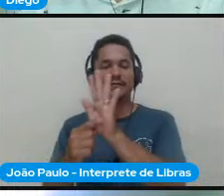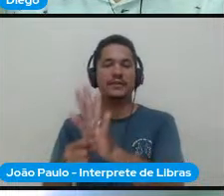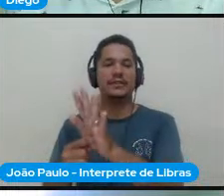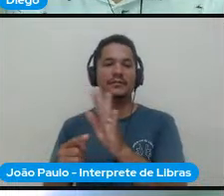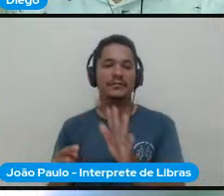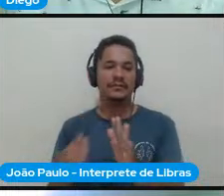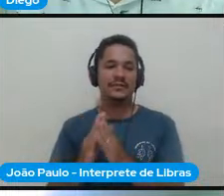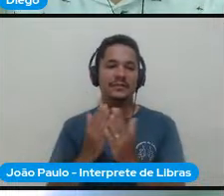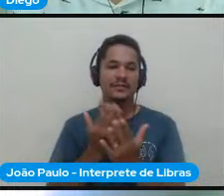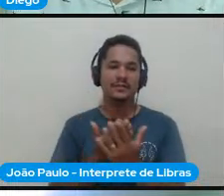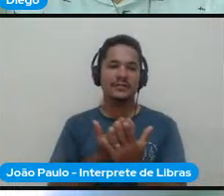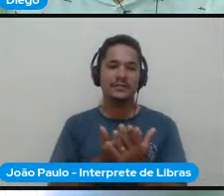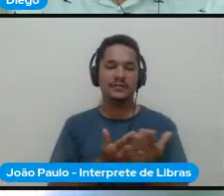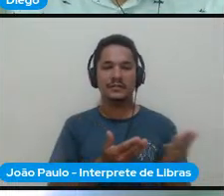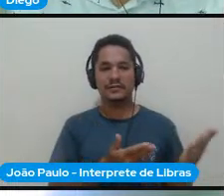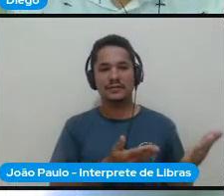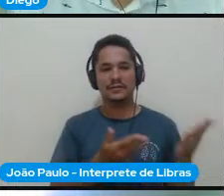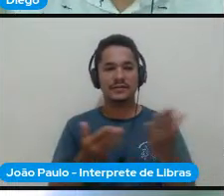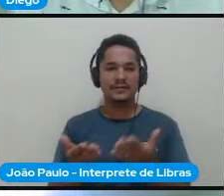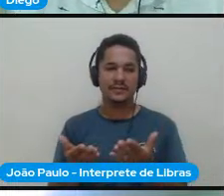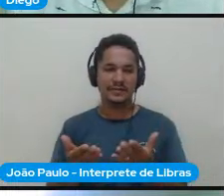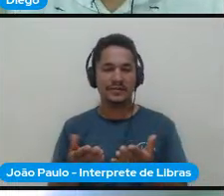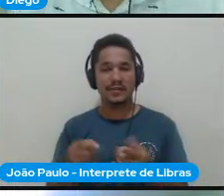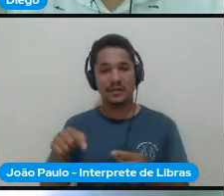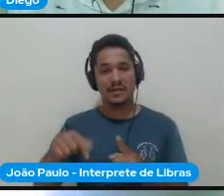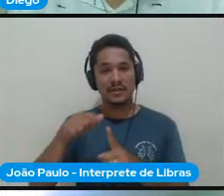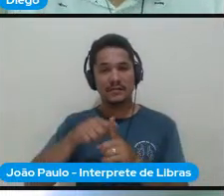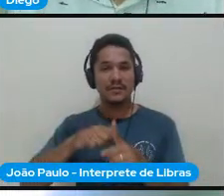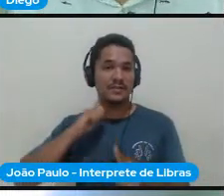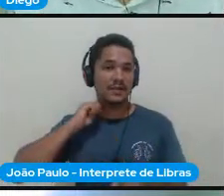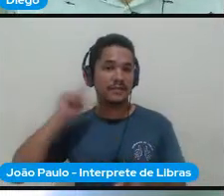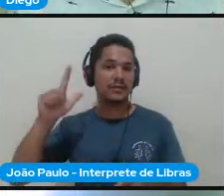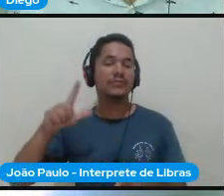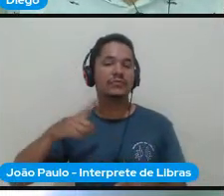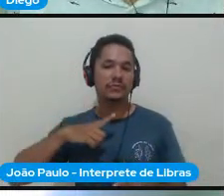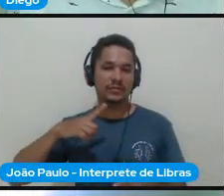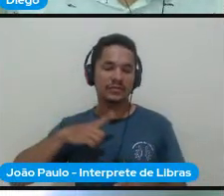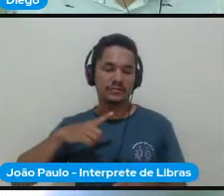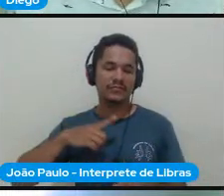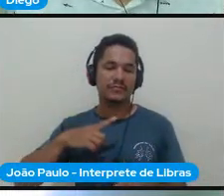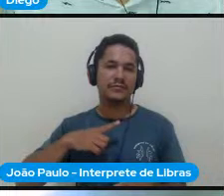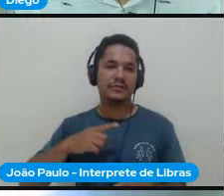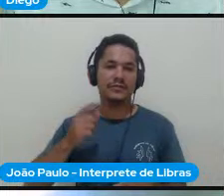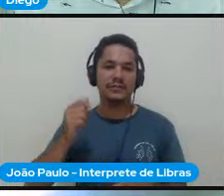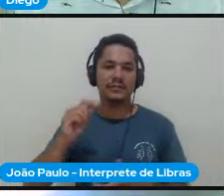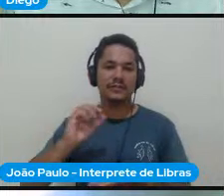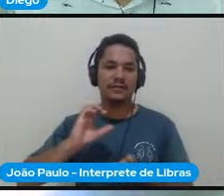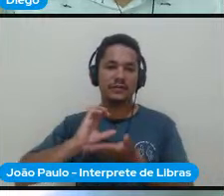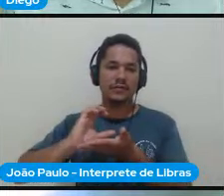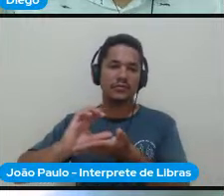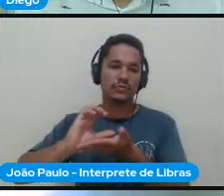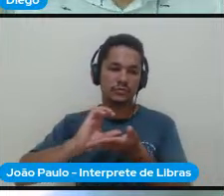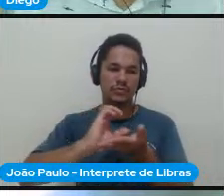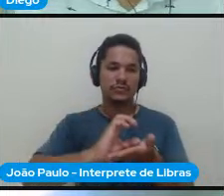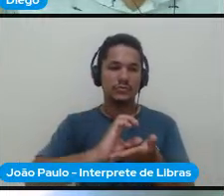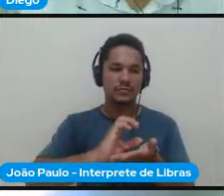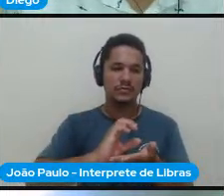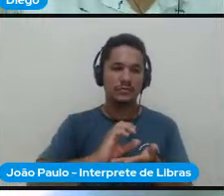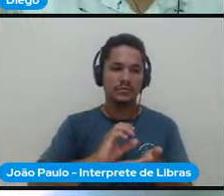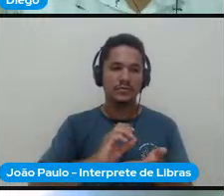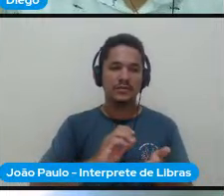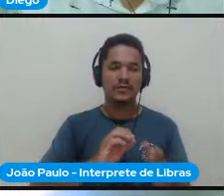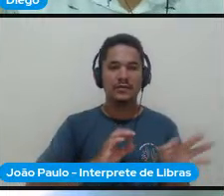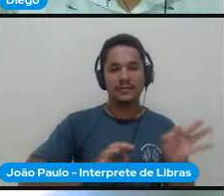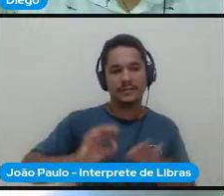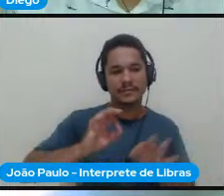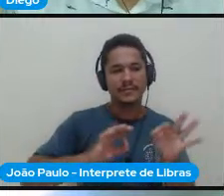elas recebem, a partir do mês de abril já vão estar recebendo na Caixa Escolares um recurso destinado para pagamento de transporte para vocês